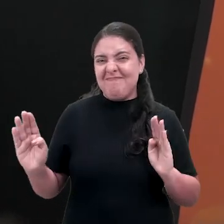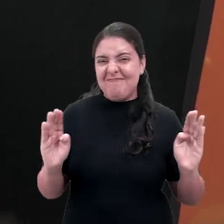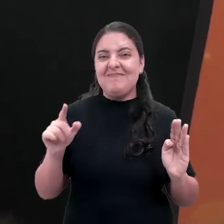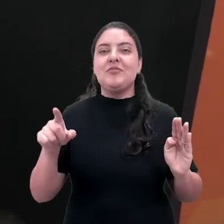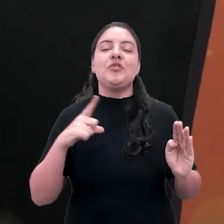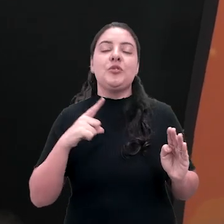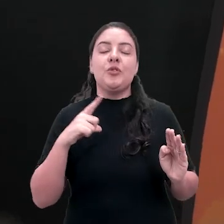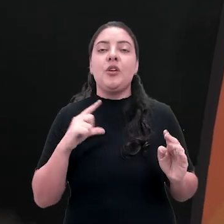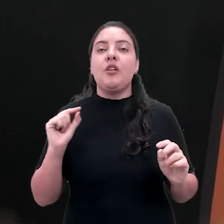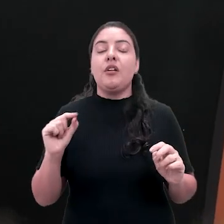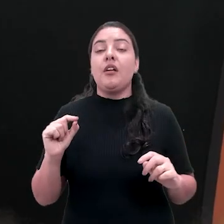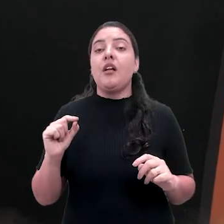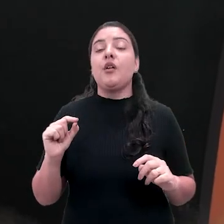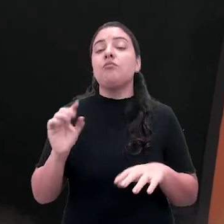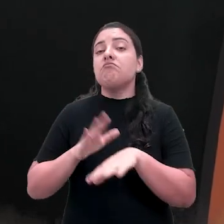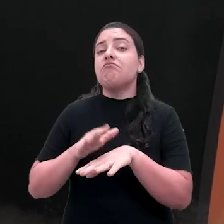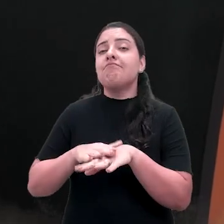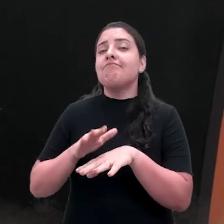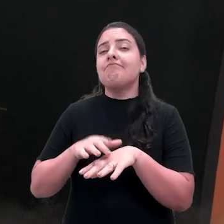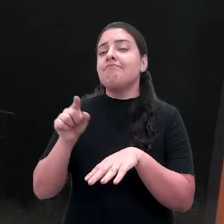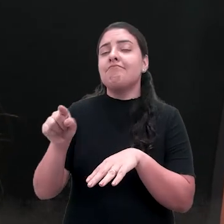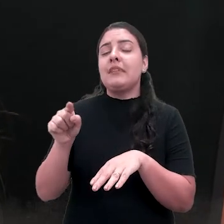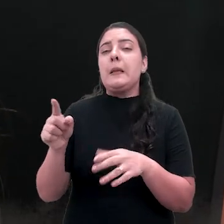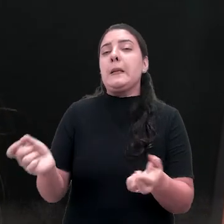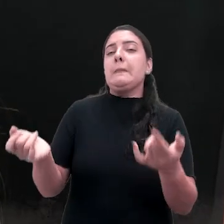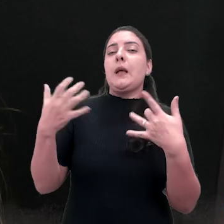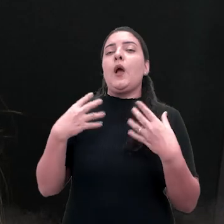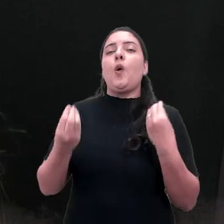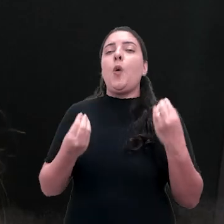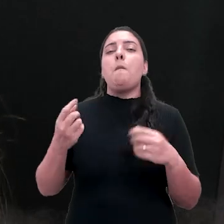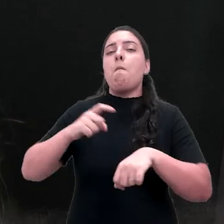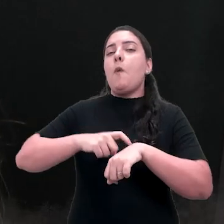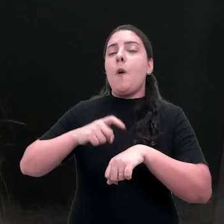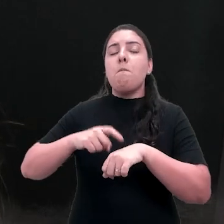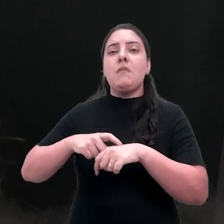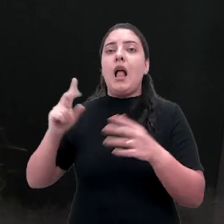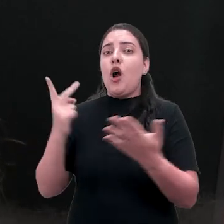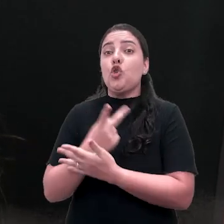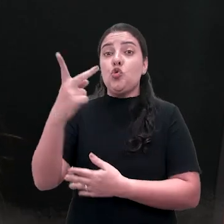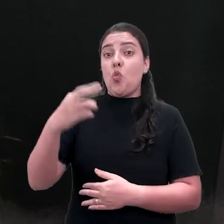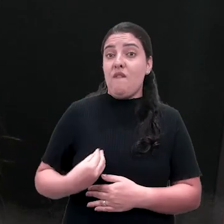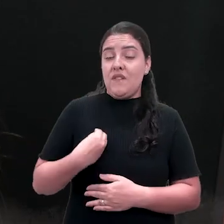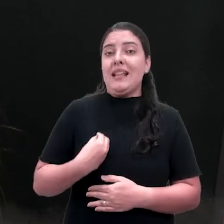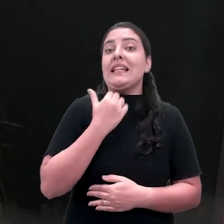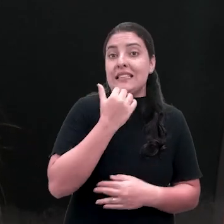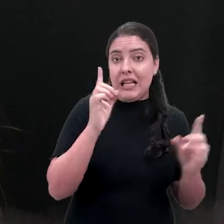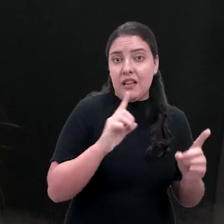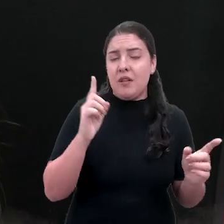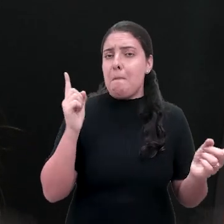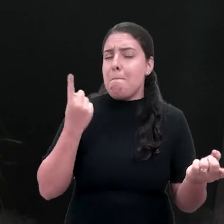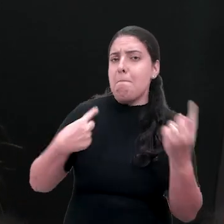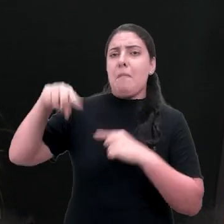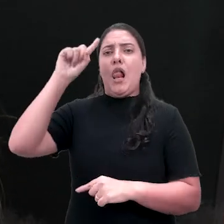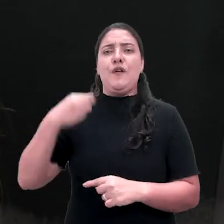você... Quanto você diz? Mas eu lhe segurei. Diga pra mim esse momento de virada de chave de vida mesmo. De propósito de tudo